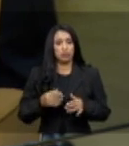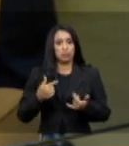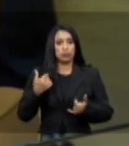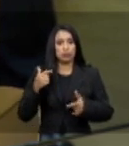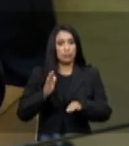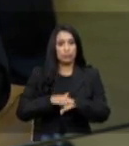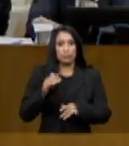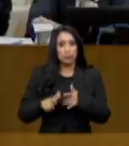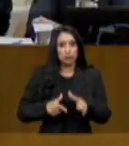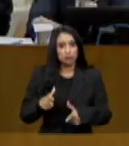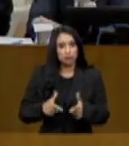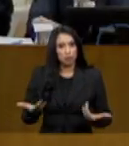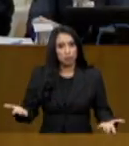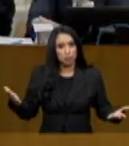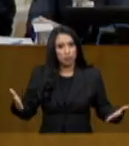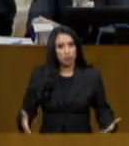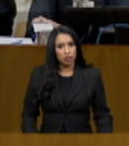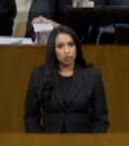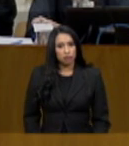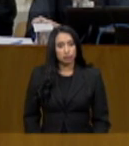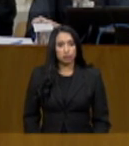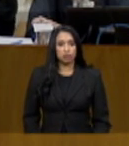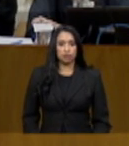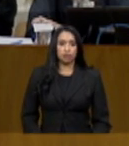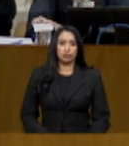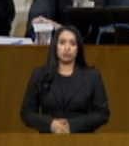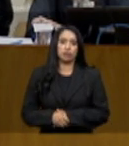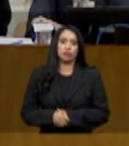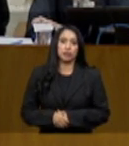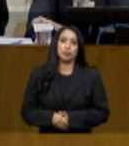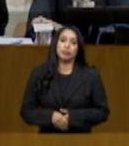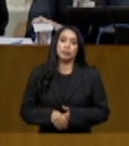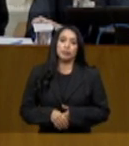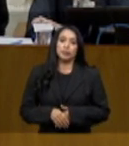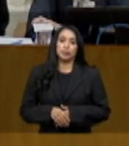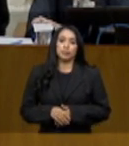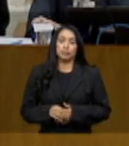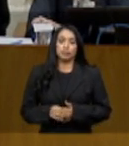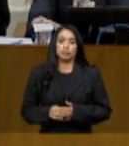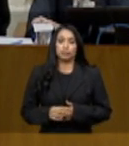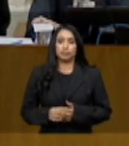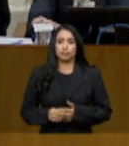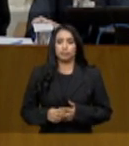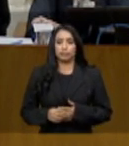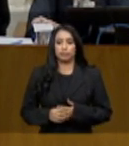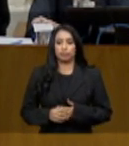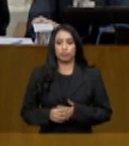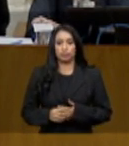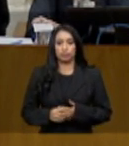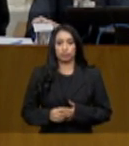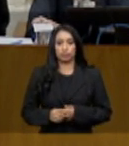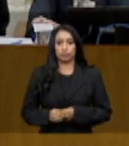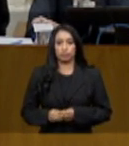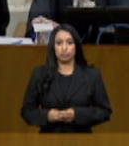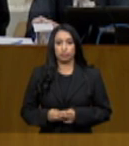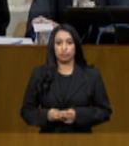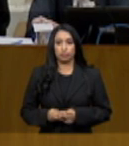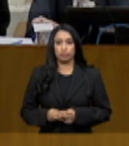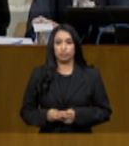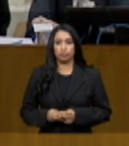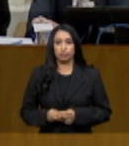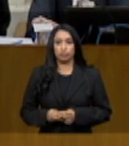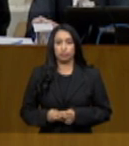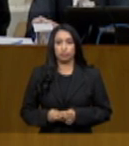trabalho e às vezes tentou recorrer mas agora não imagina mas você